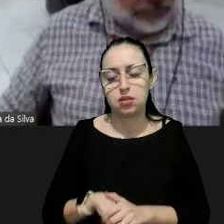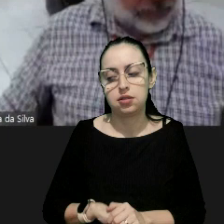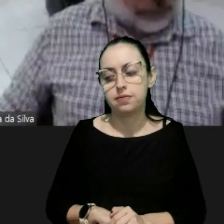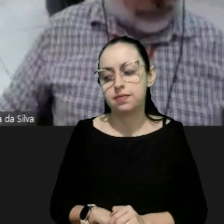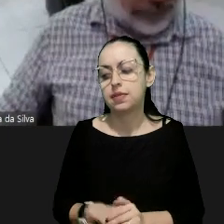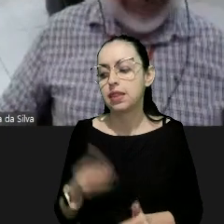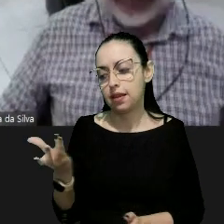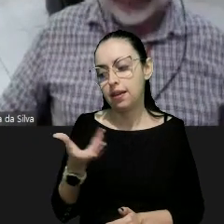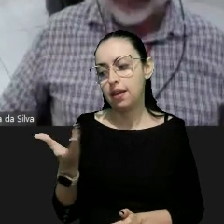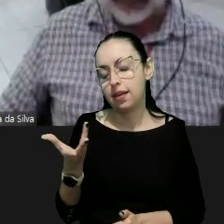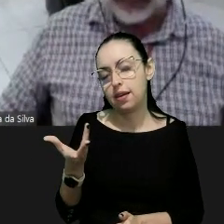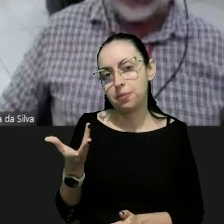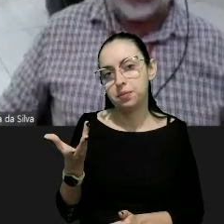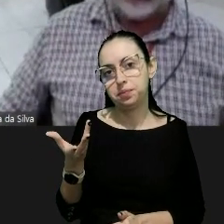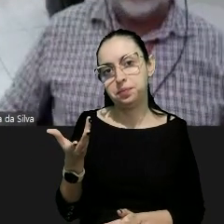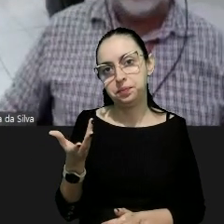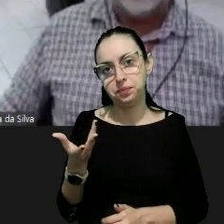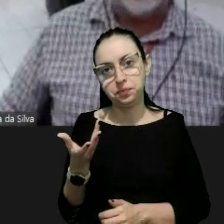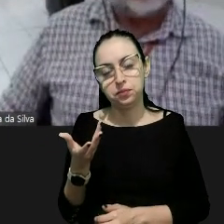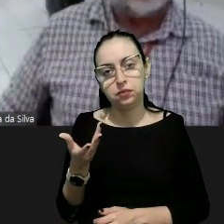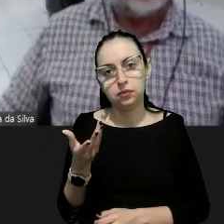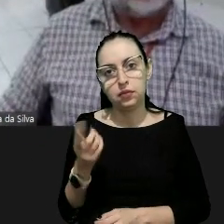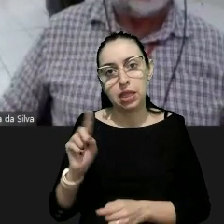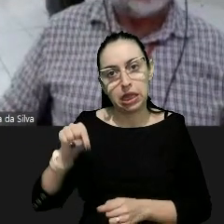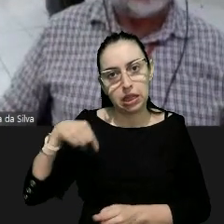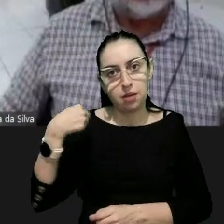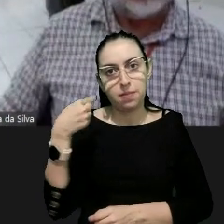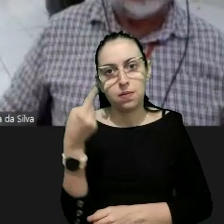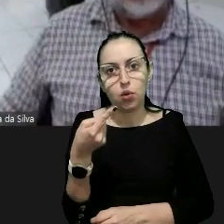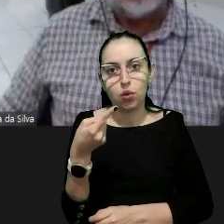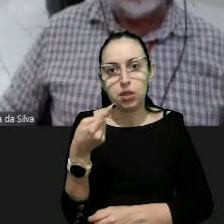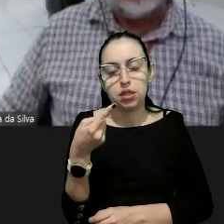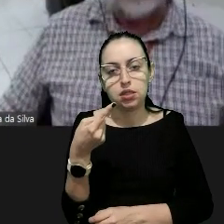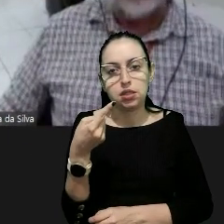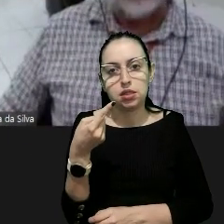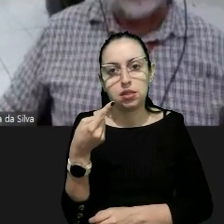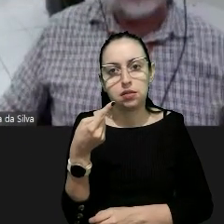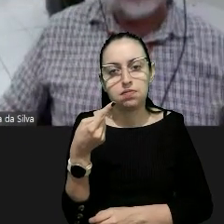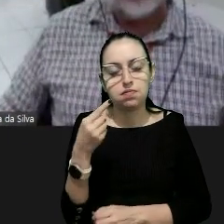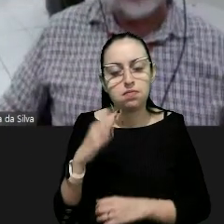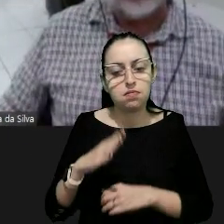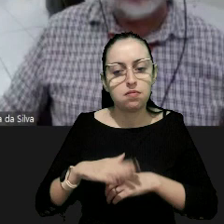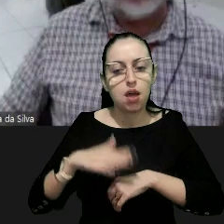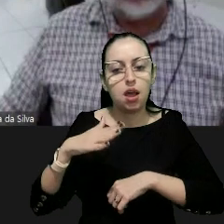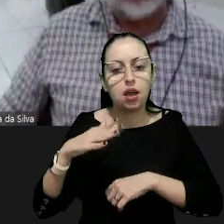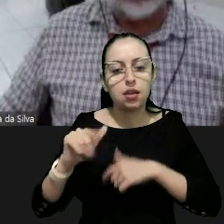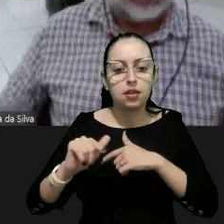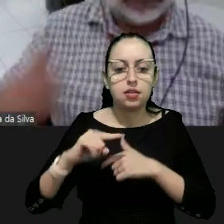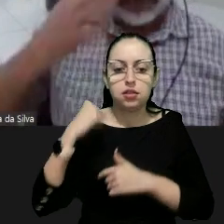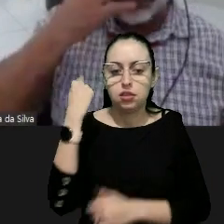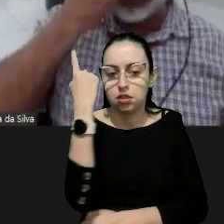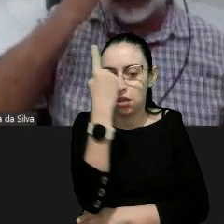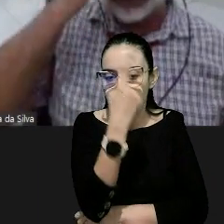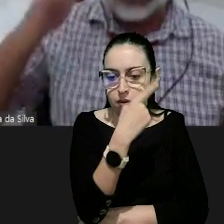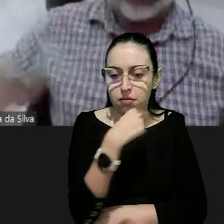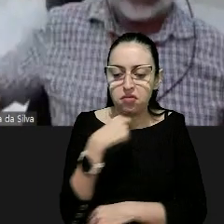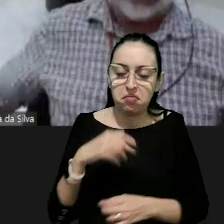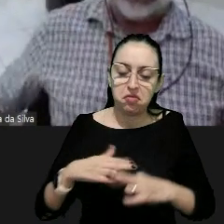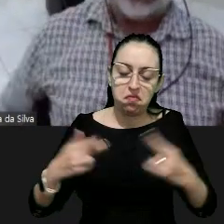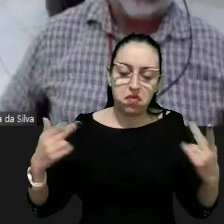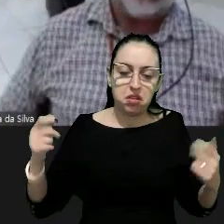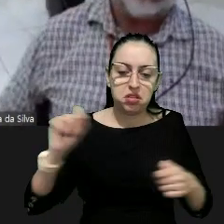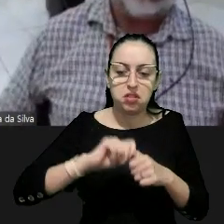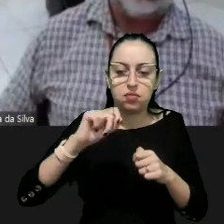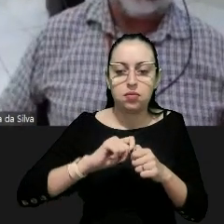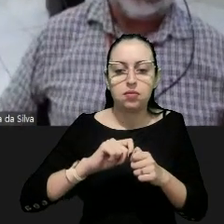Justiça. Né? Se quiser. E depois, ter ainda muito mais tempo